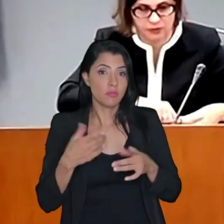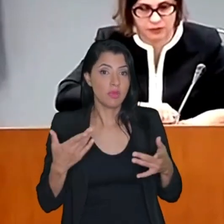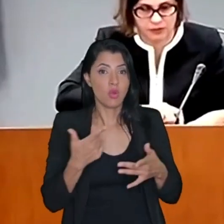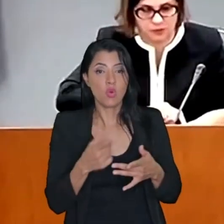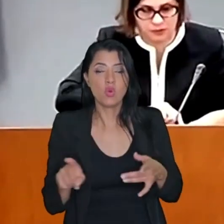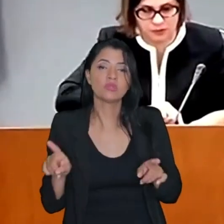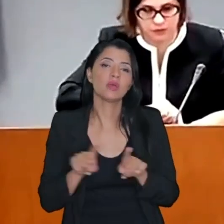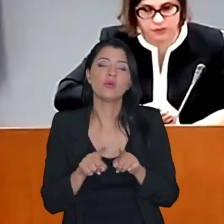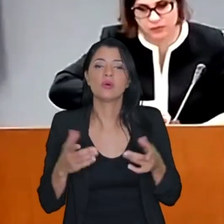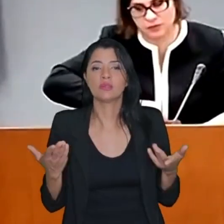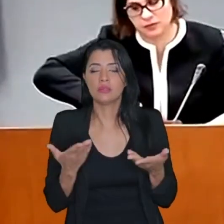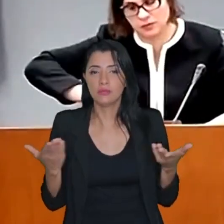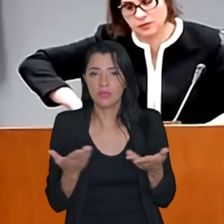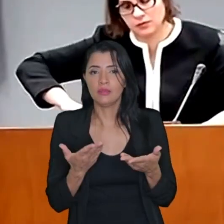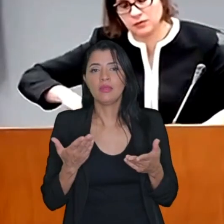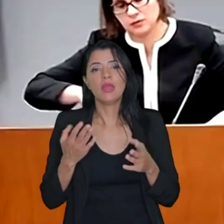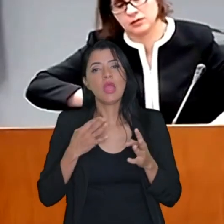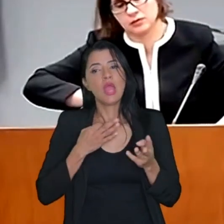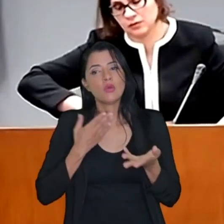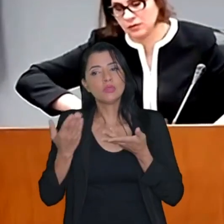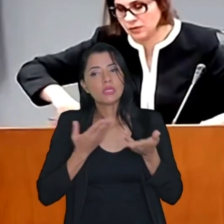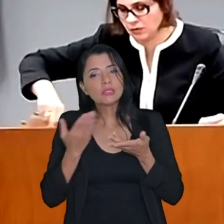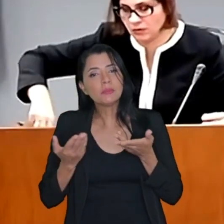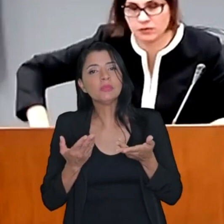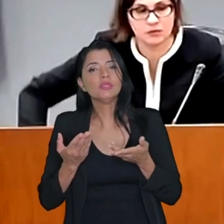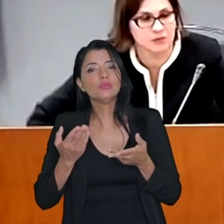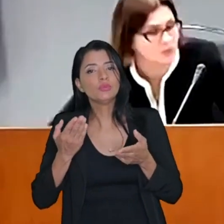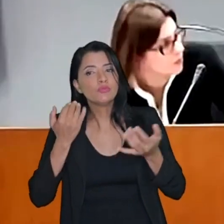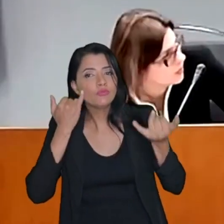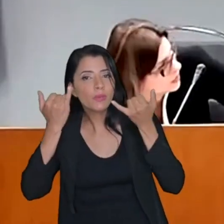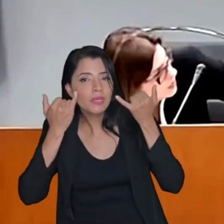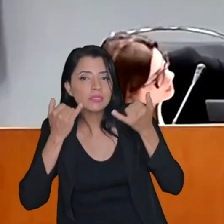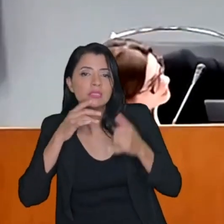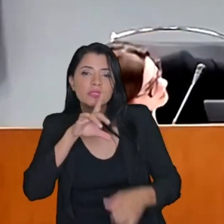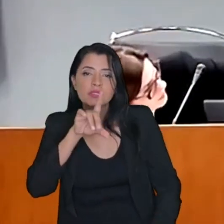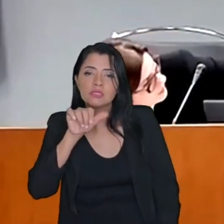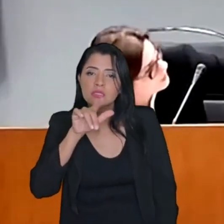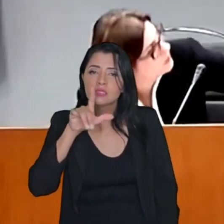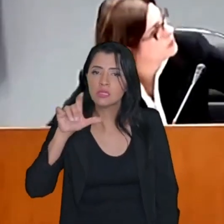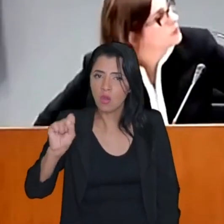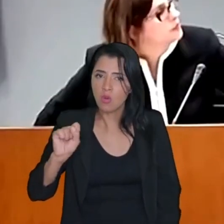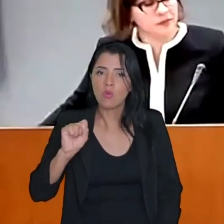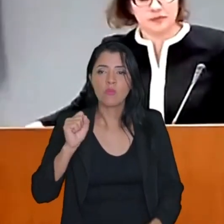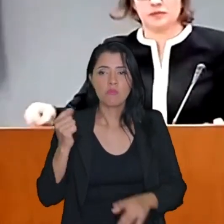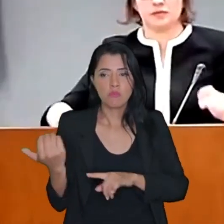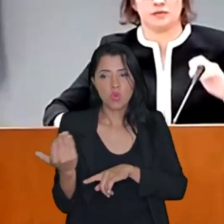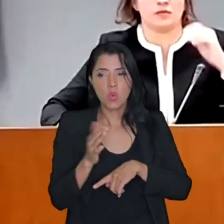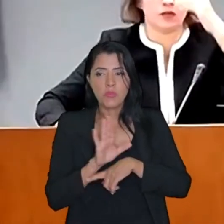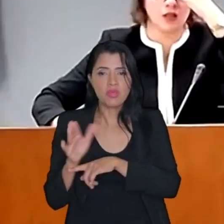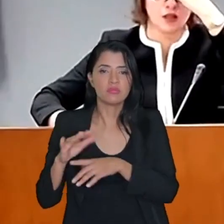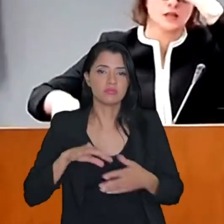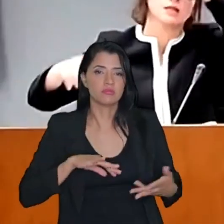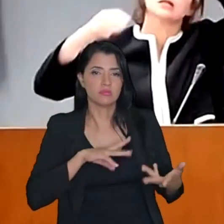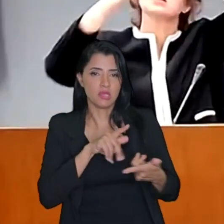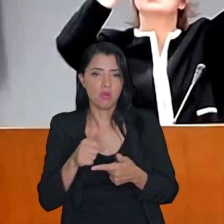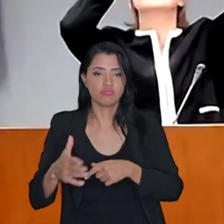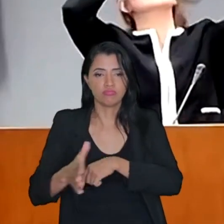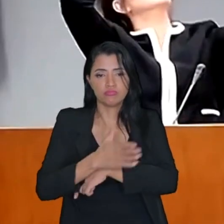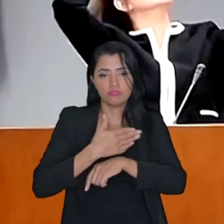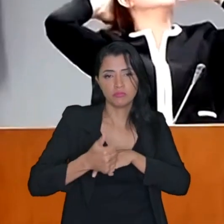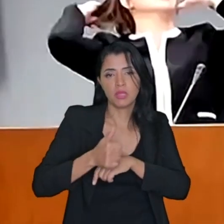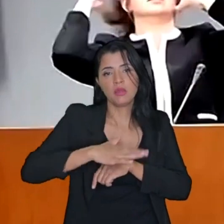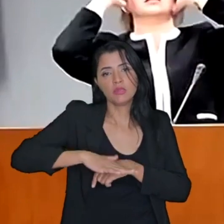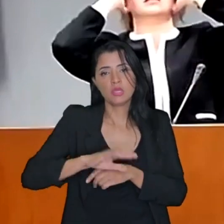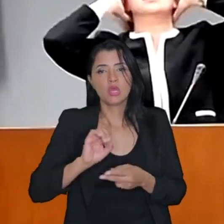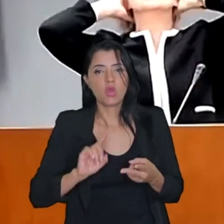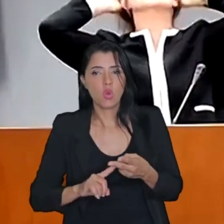que é a camada do tratamento de dados. Porque na cooperação internacional, seja ela diplomática,